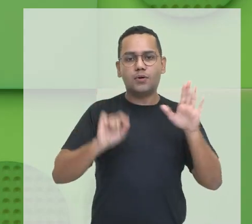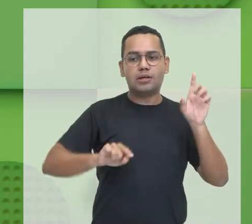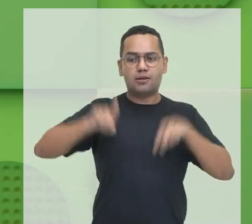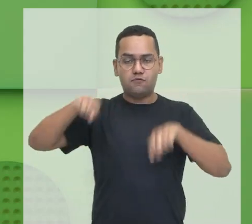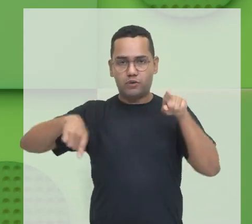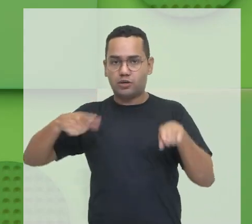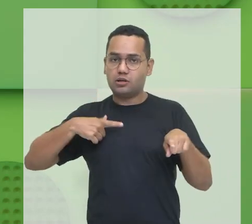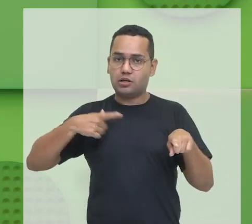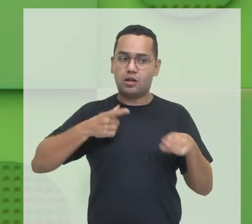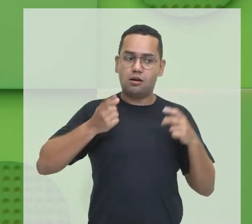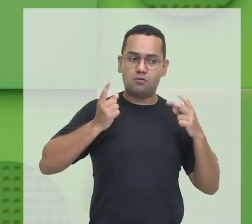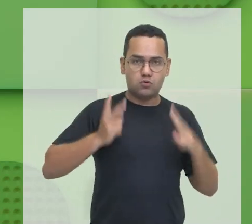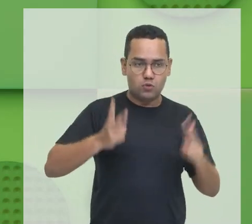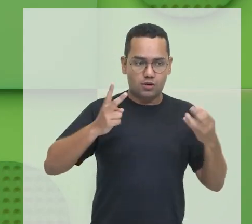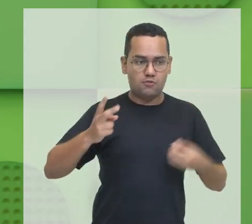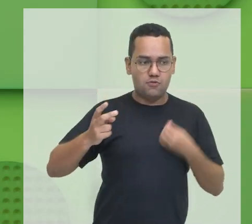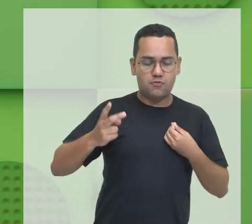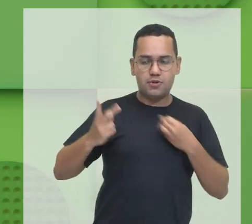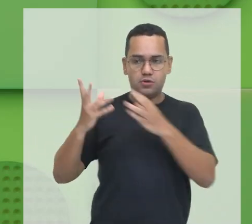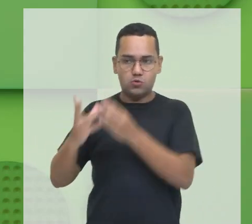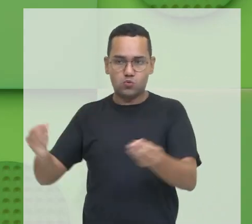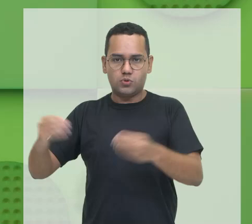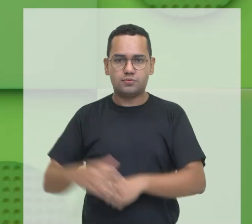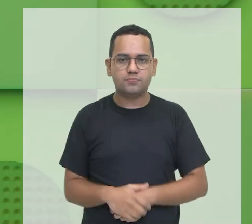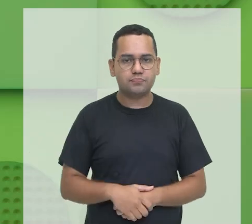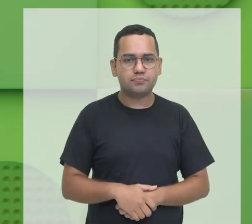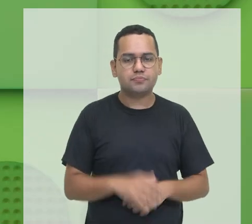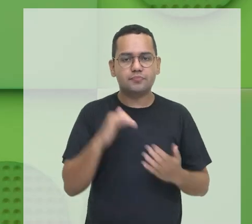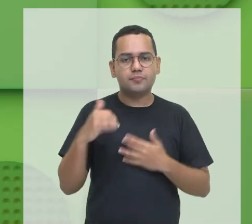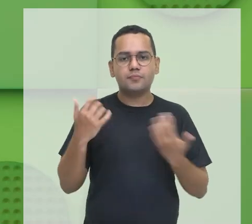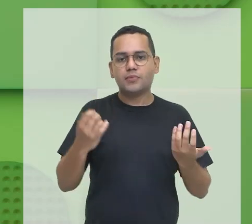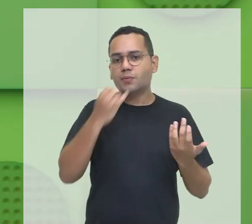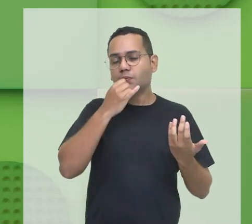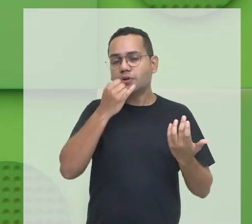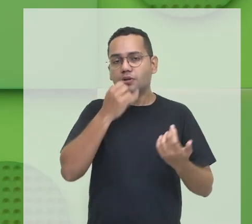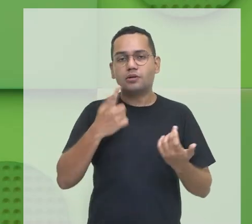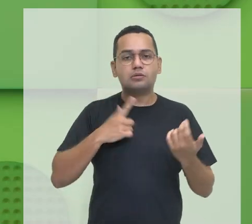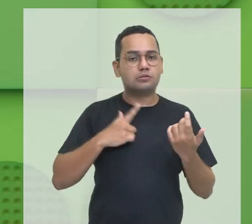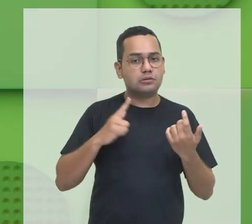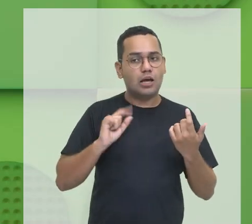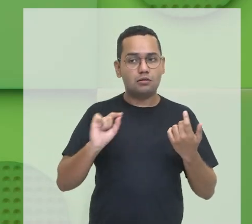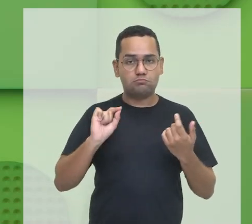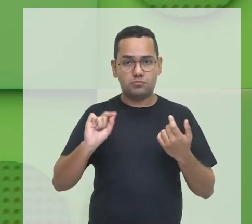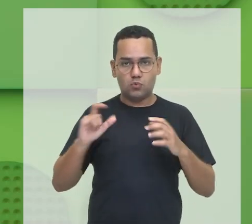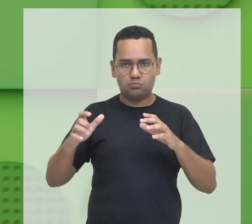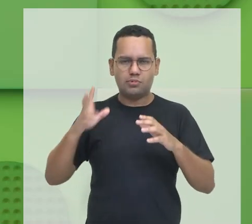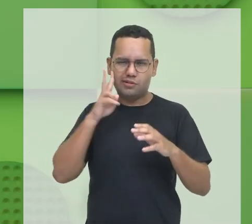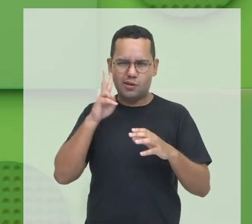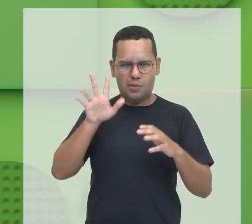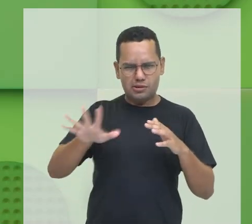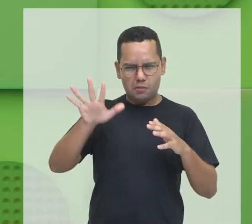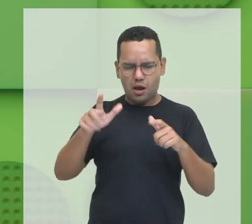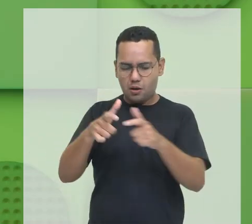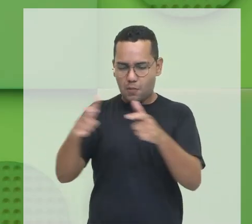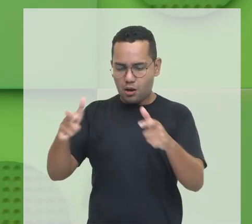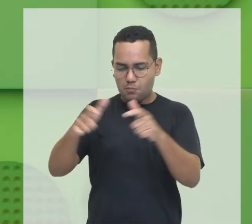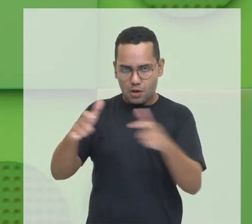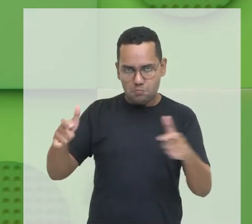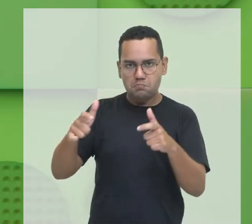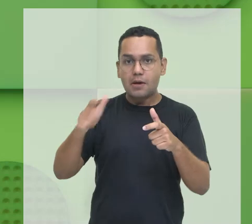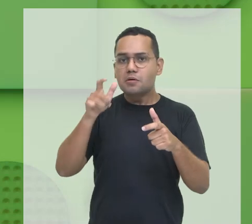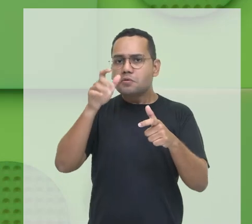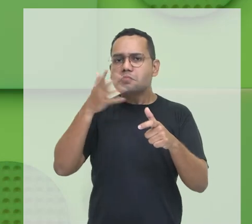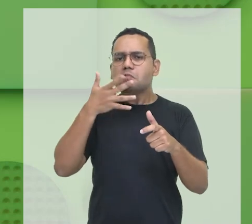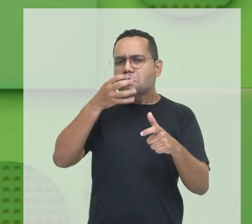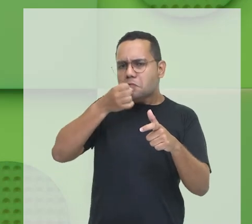como que é a vida de uma estrela e depois como ela morre, né? Existe essa luta entre fusão nuclear e força da gravidade, né? Empurrando a estrela